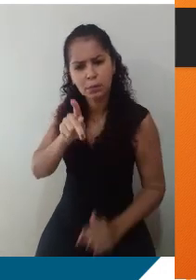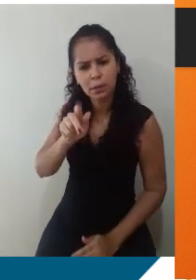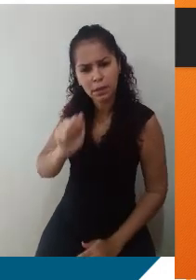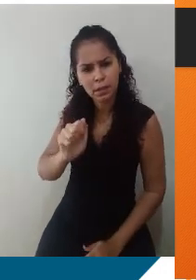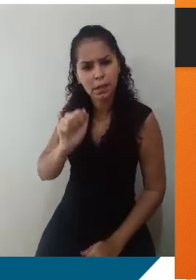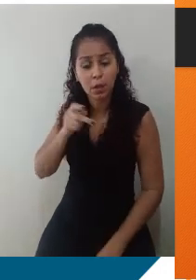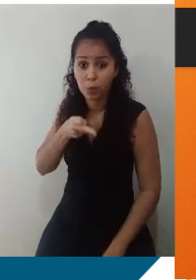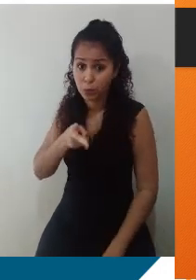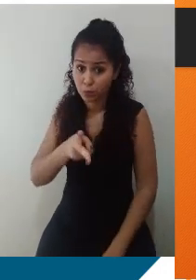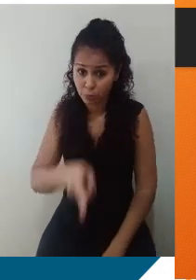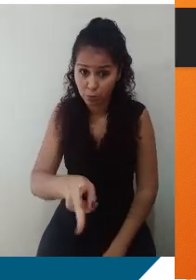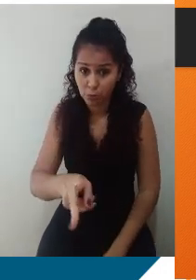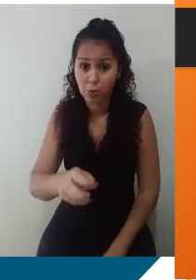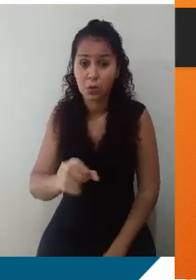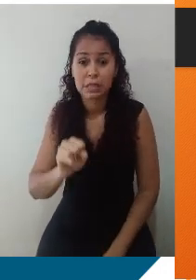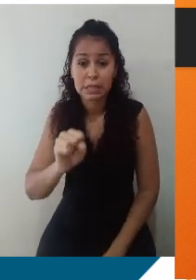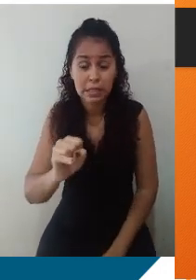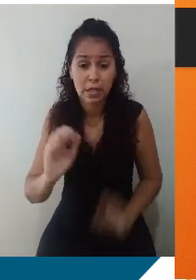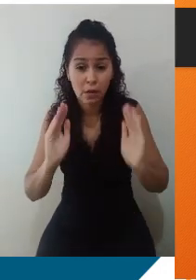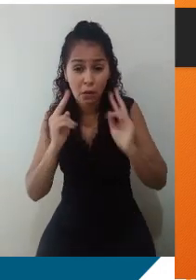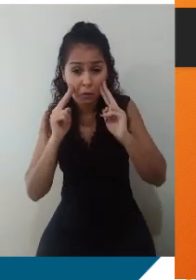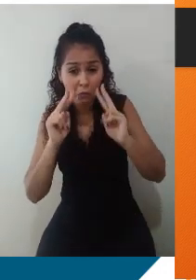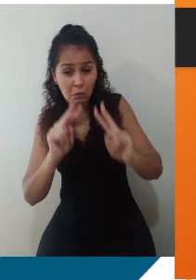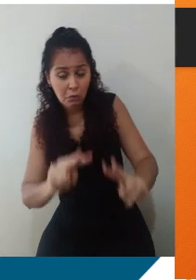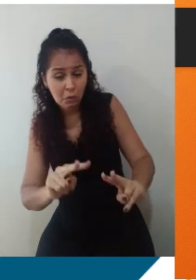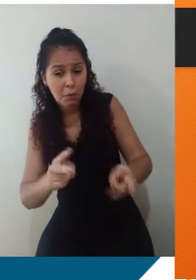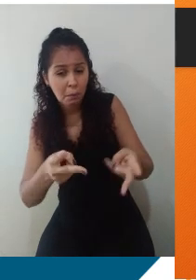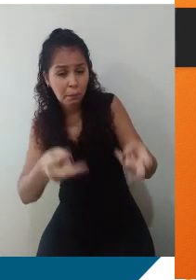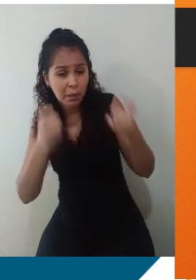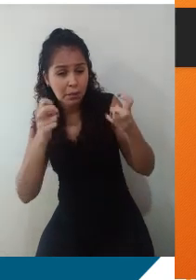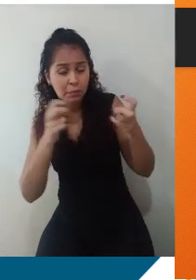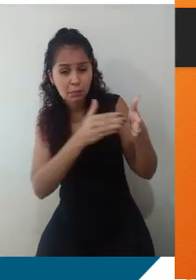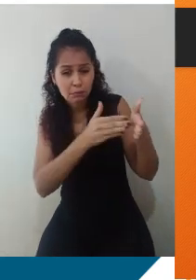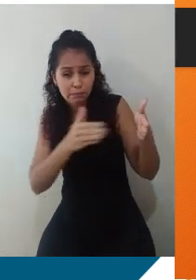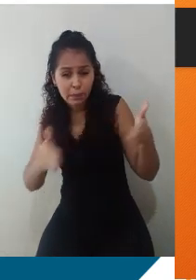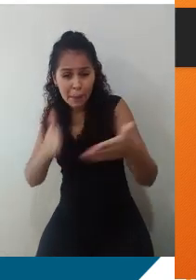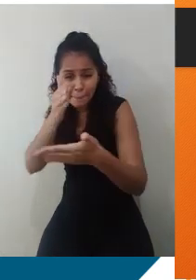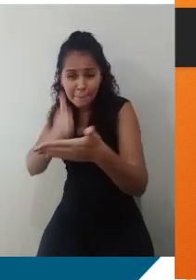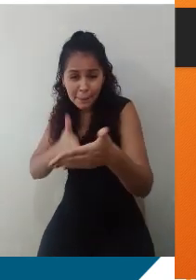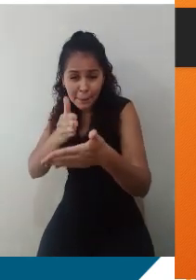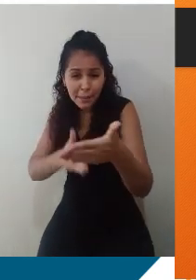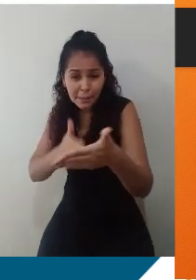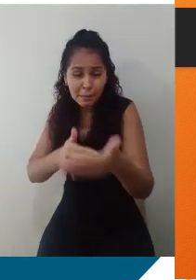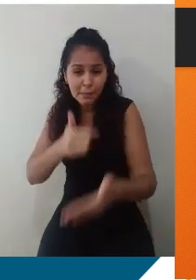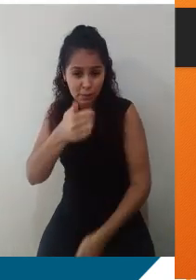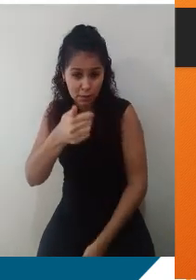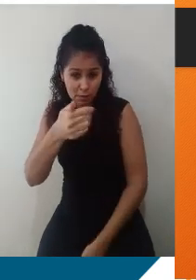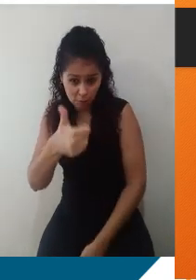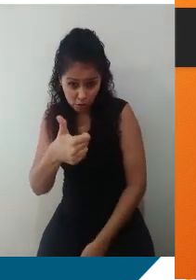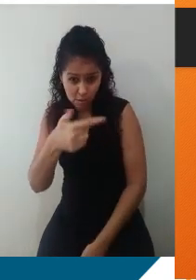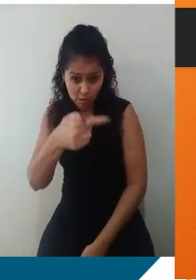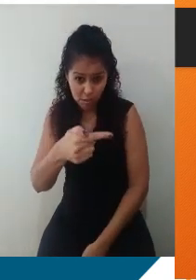aritmética não para por aí. Se a gente concentrar a nossa atenção ao termo central, que é o 17, a gente já viu